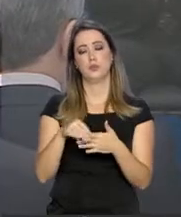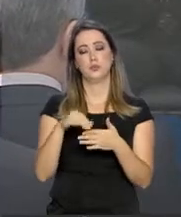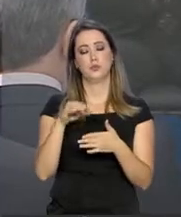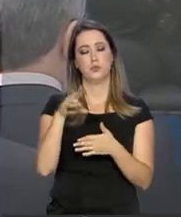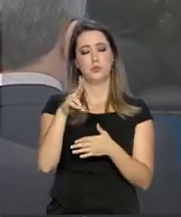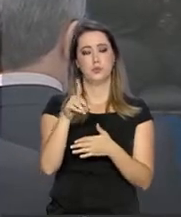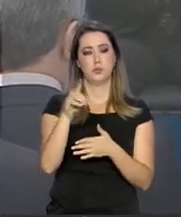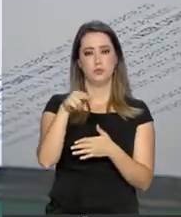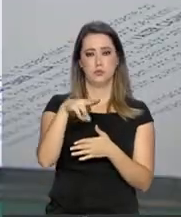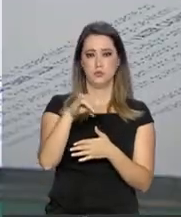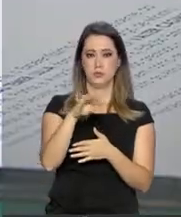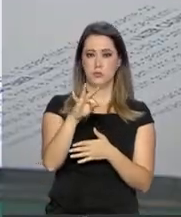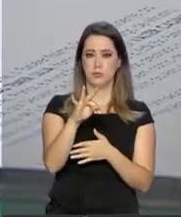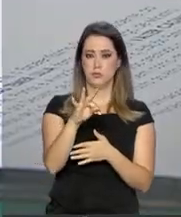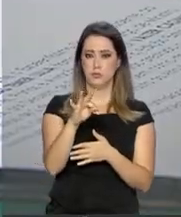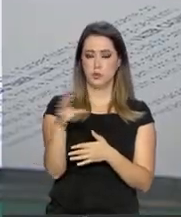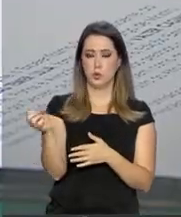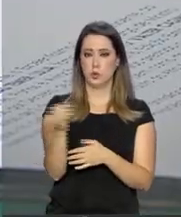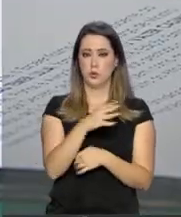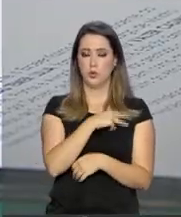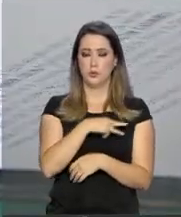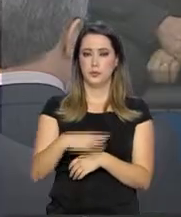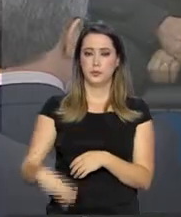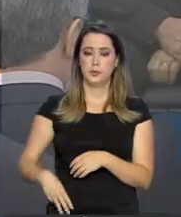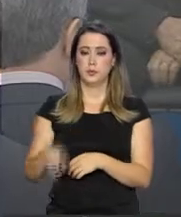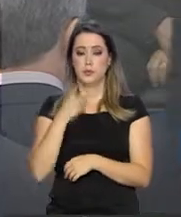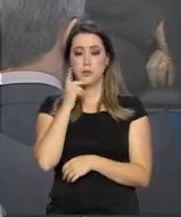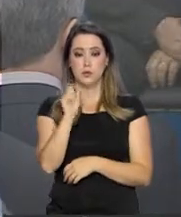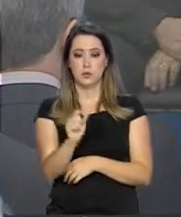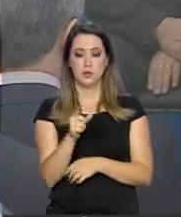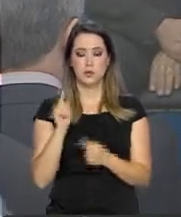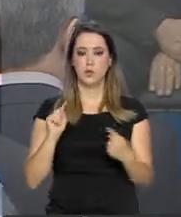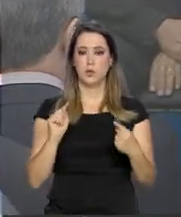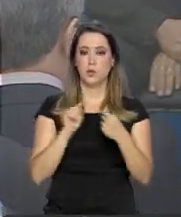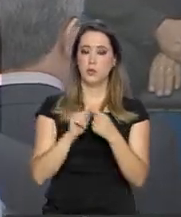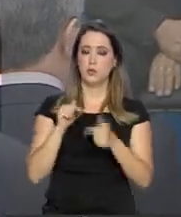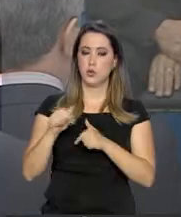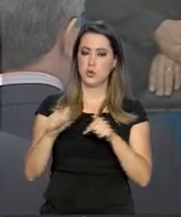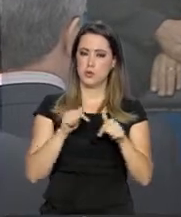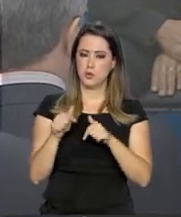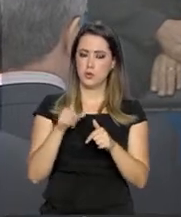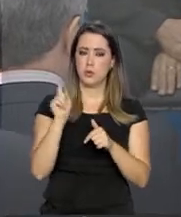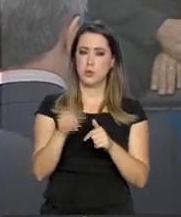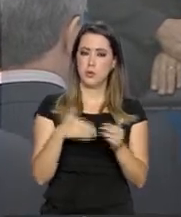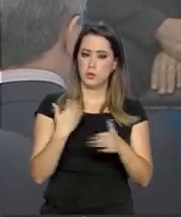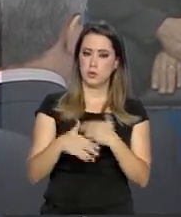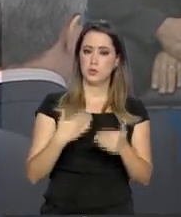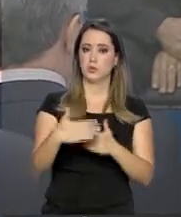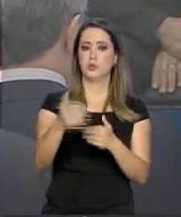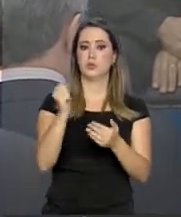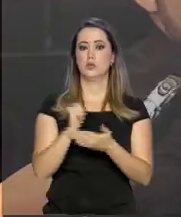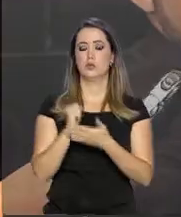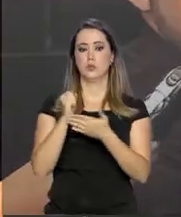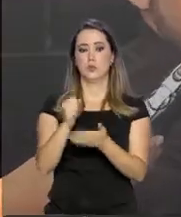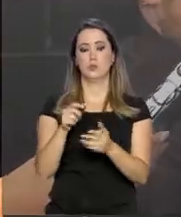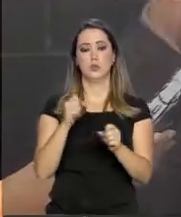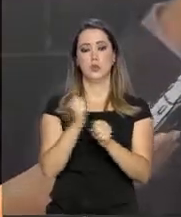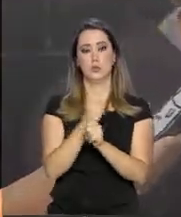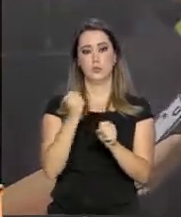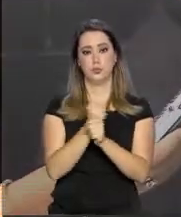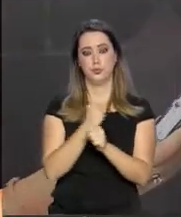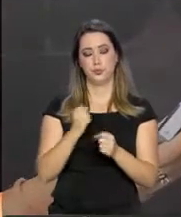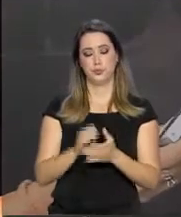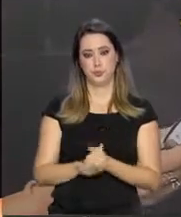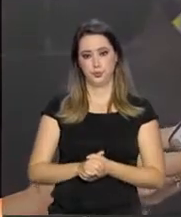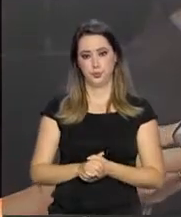transportes o demite um novo ministro disse que o objetivo dessa gestão é continuar com a entrega de obras do governo ter entregue